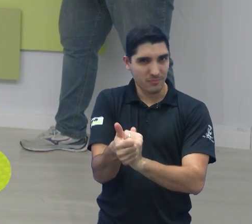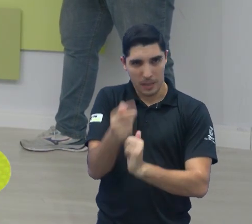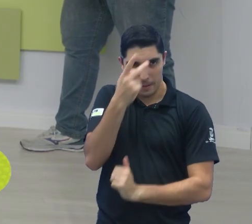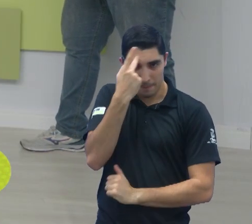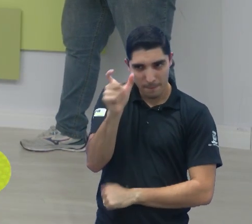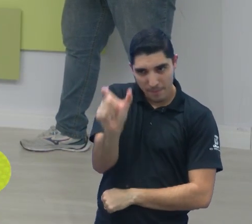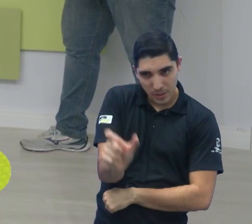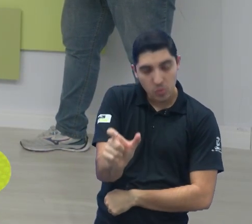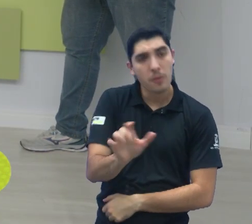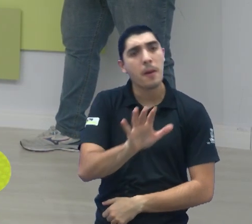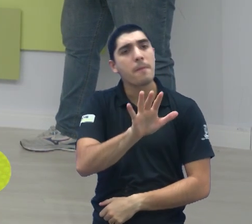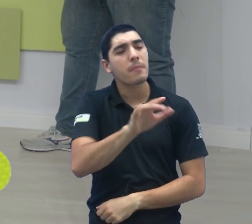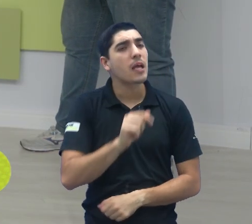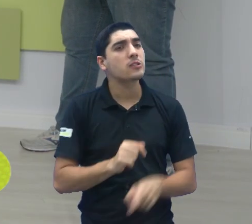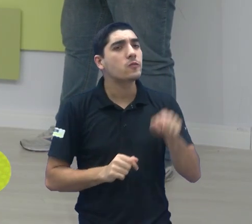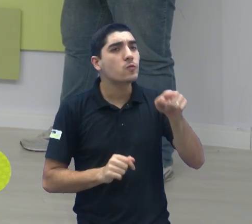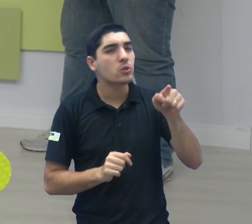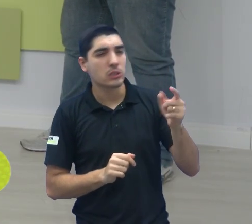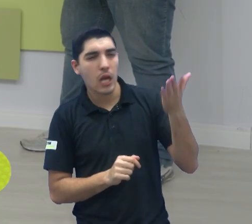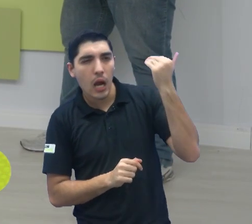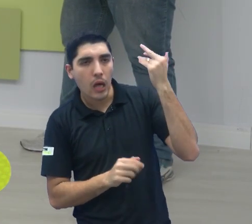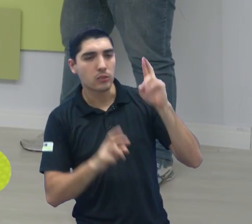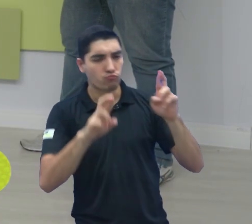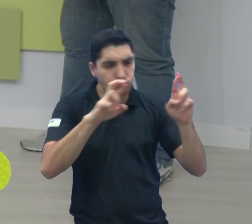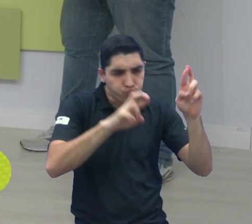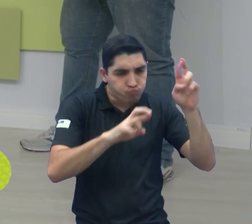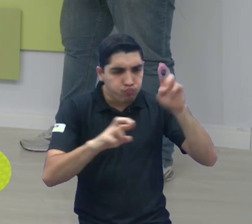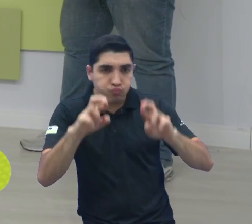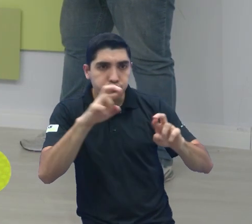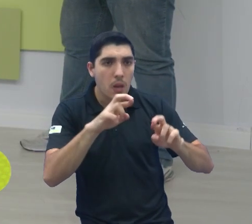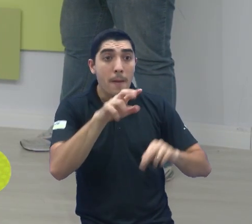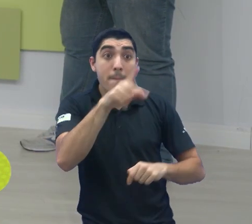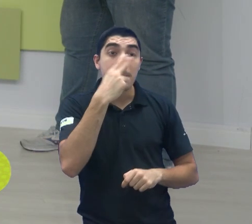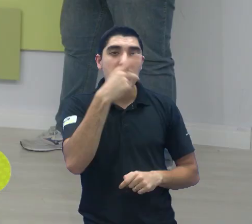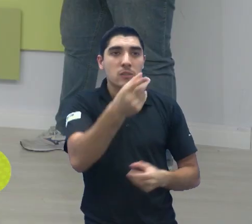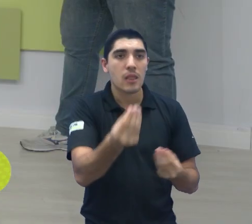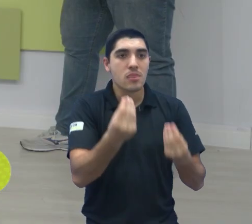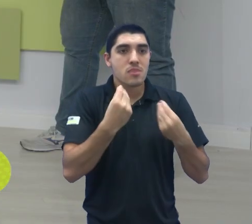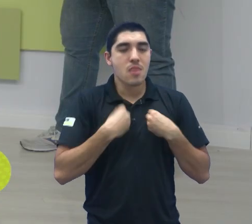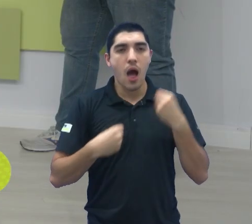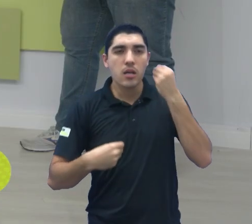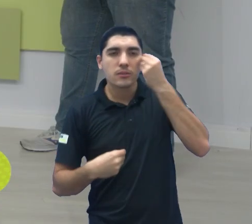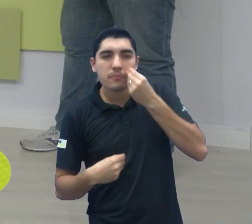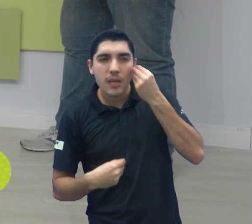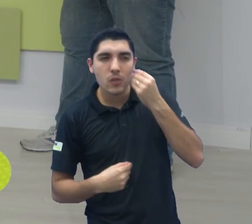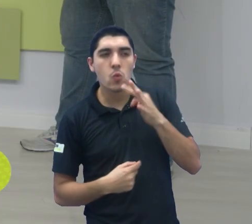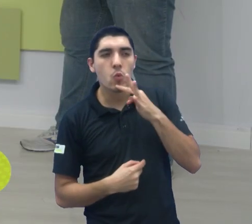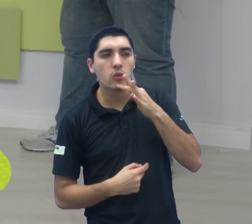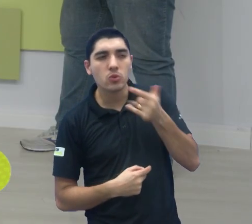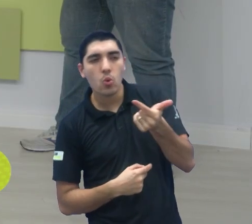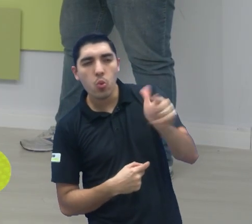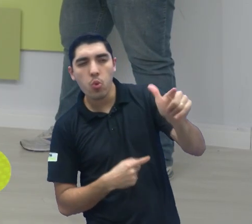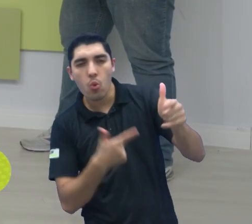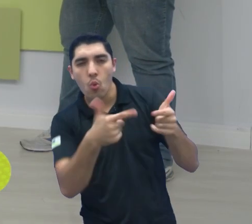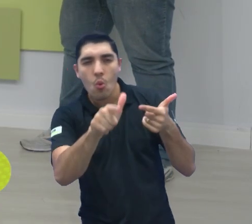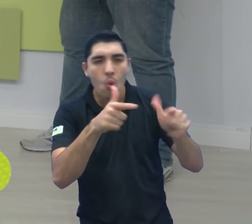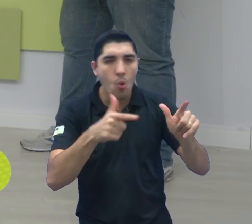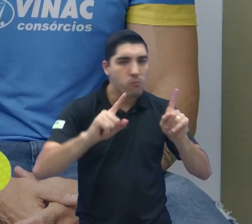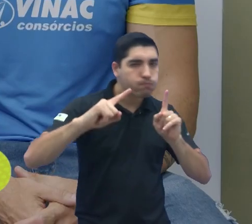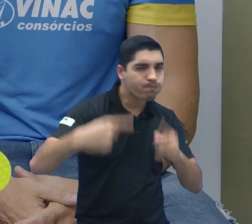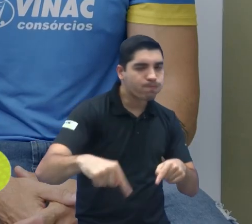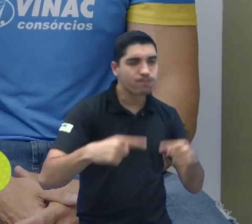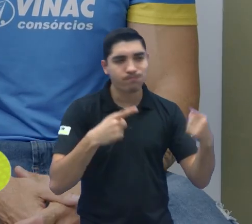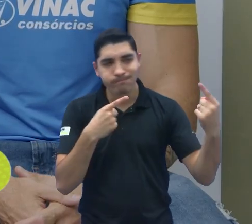ter sido analista de desempenho, né? Isso ajuda na hora de você mapear os adversários, criar essas estratégias. É uma coisa positiva também da